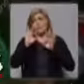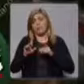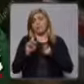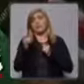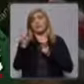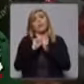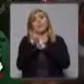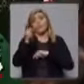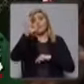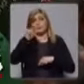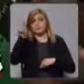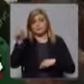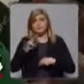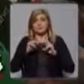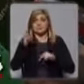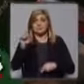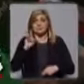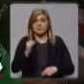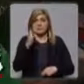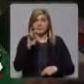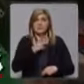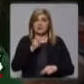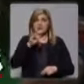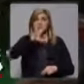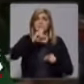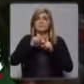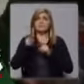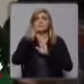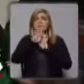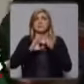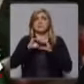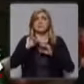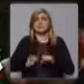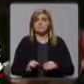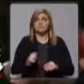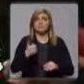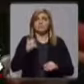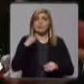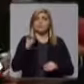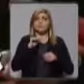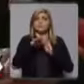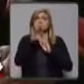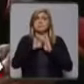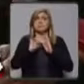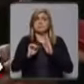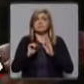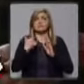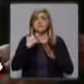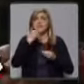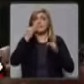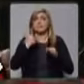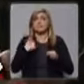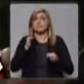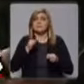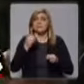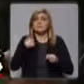Well, concessions are usually made for countries who are part of a program. We're no longer part of a program, and we certainly have no intention of